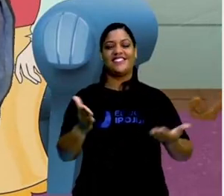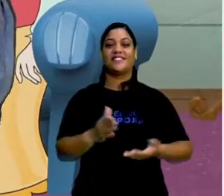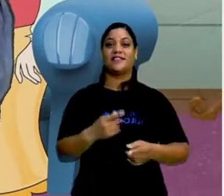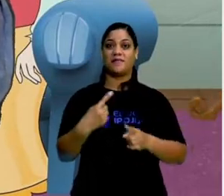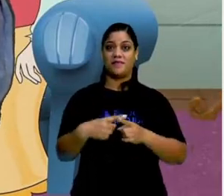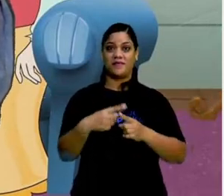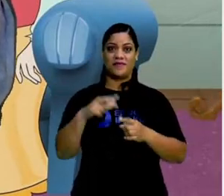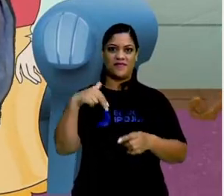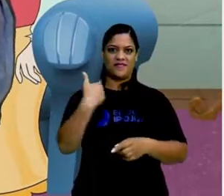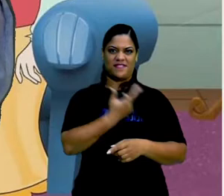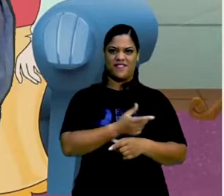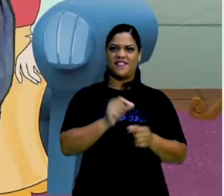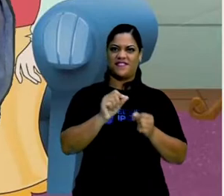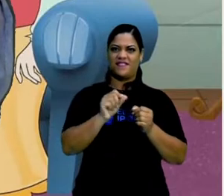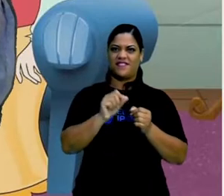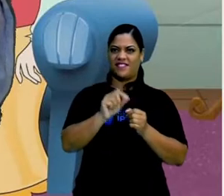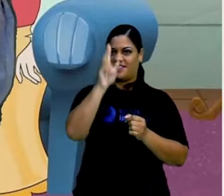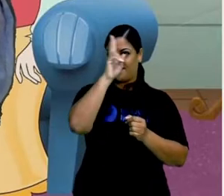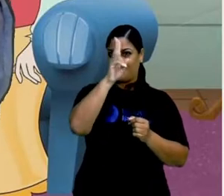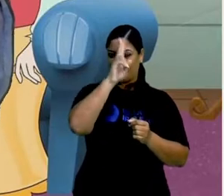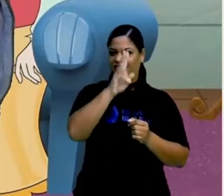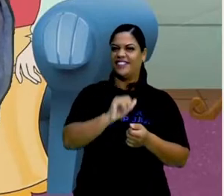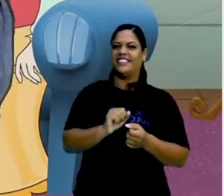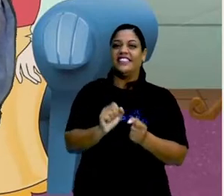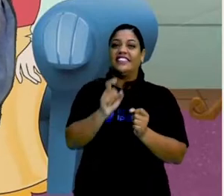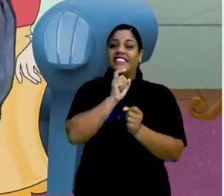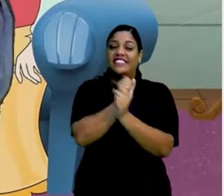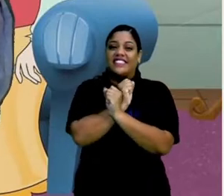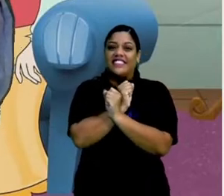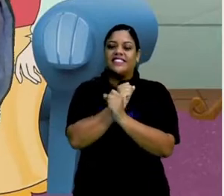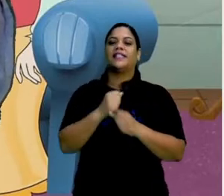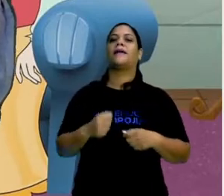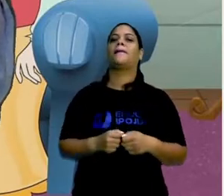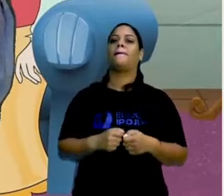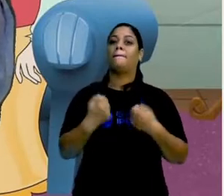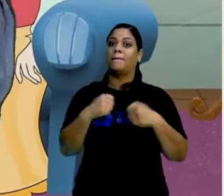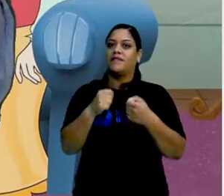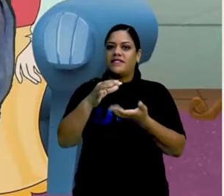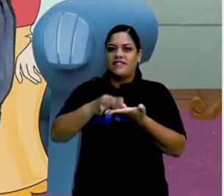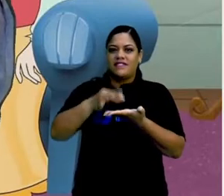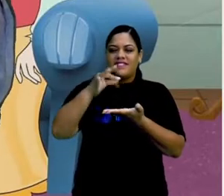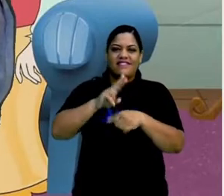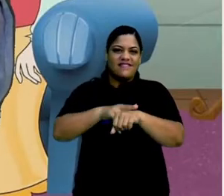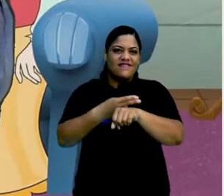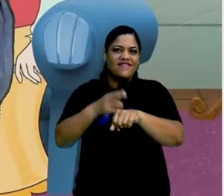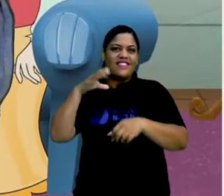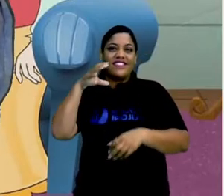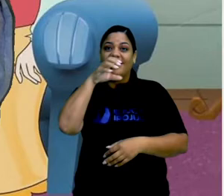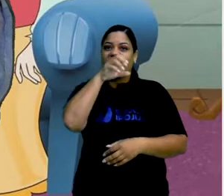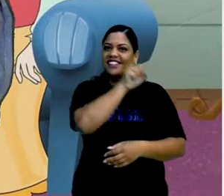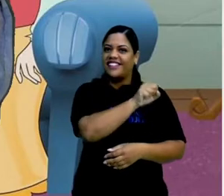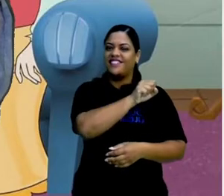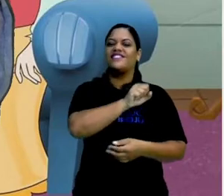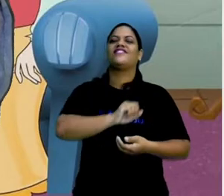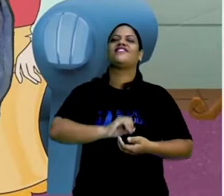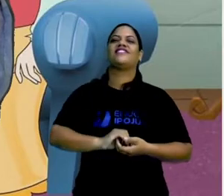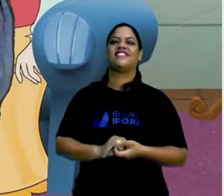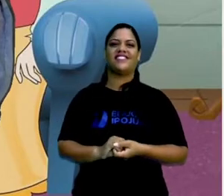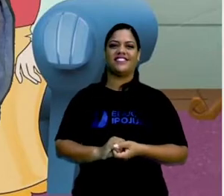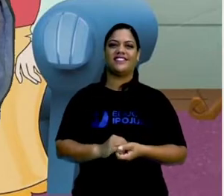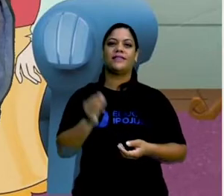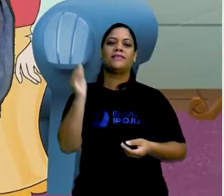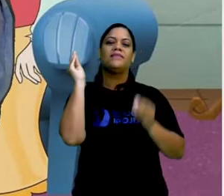a gente contou uma história bem gelada. Então, tem que ser um chocolate quente, né? Isso, leiturinha? Isso. Então,